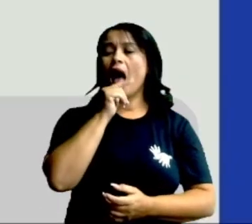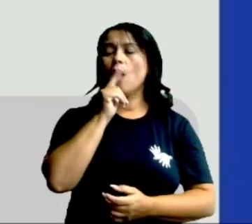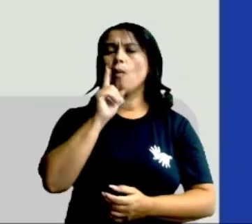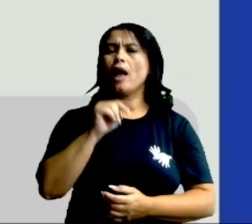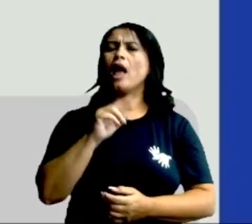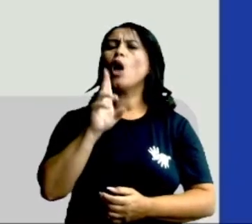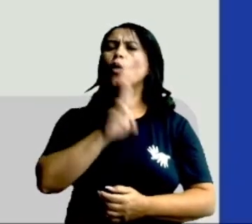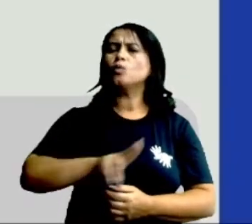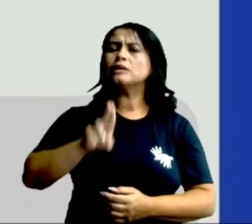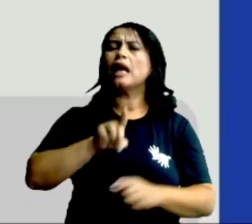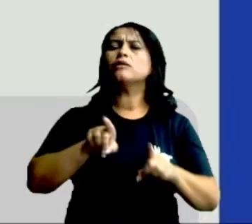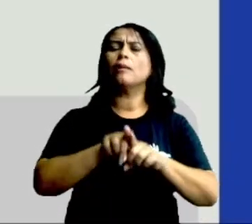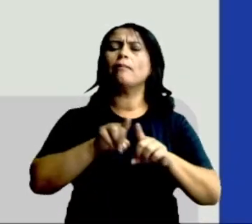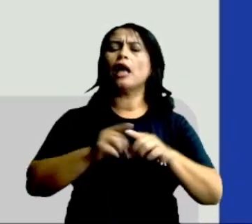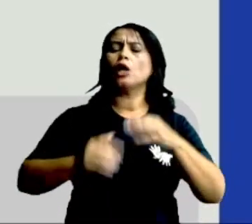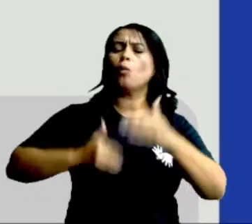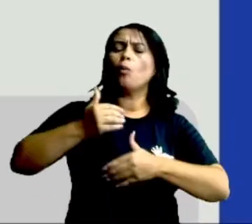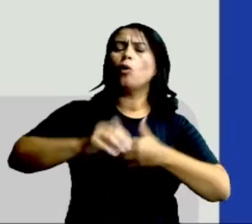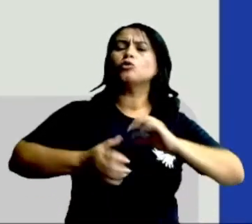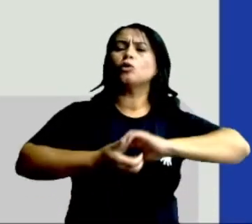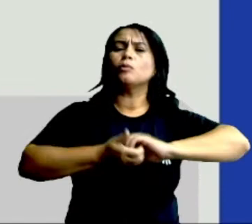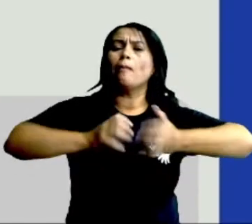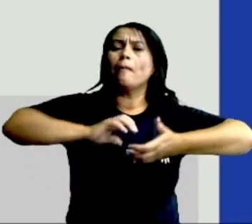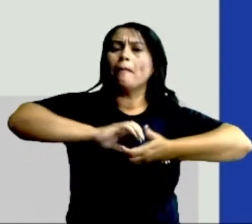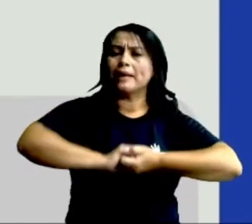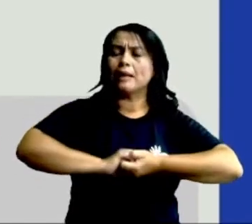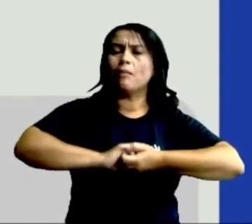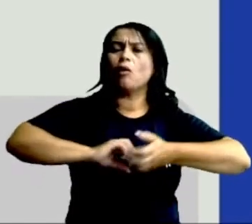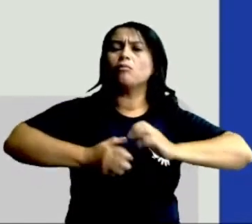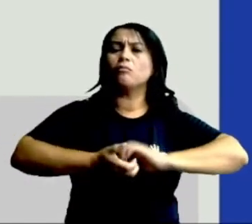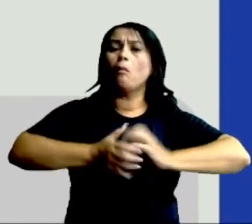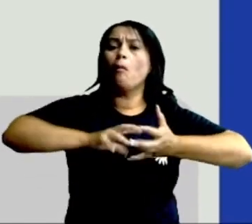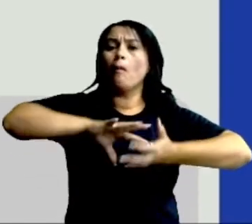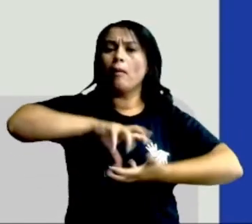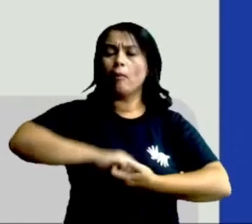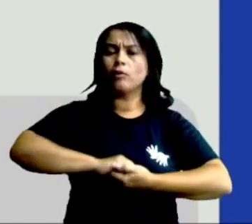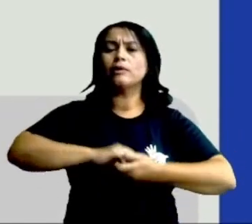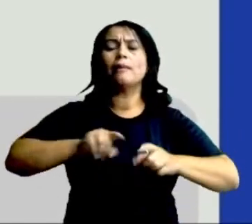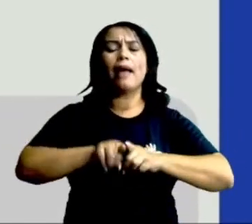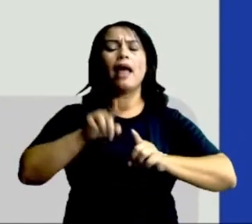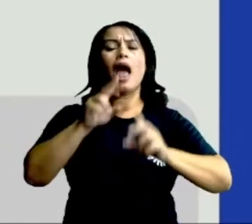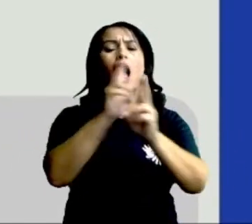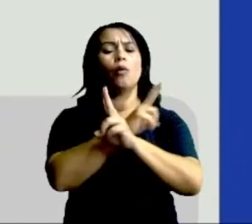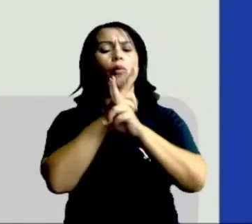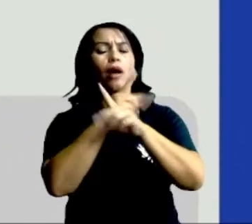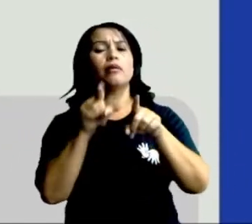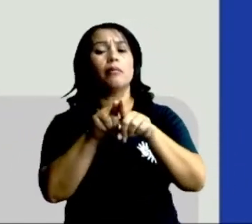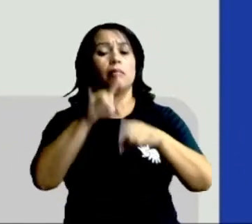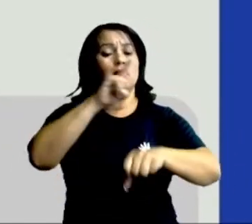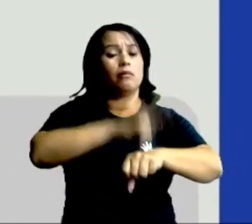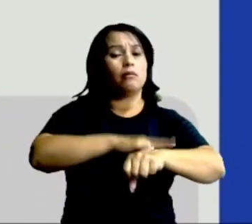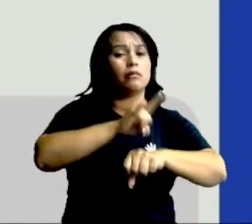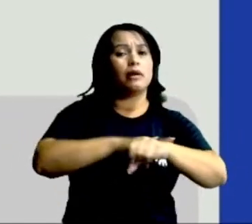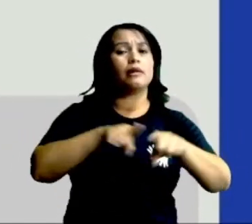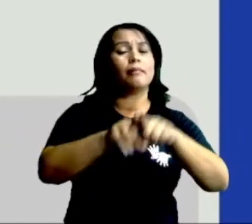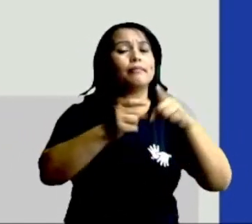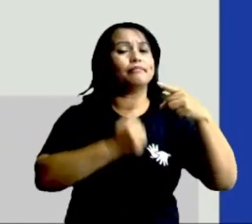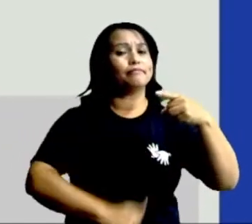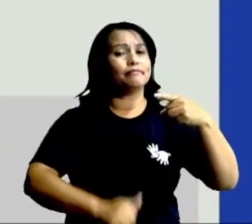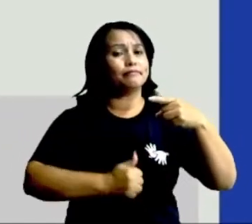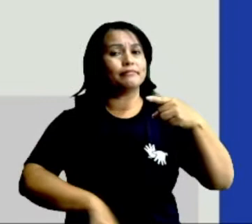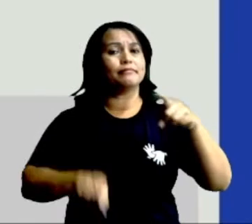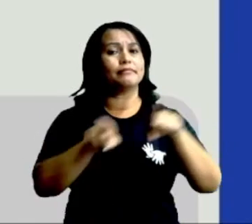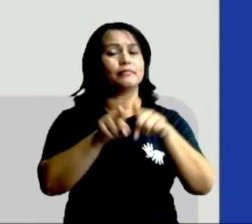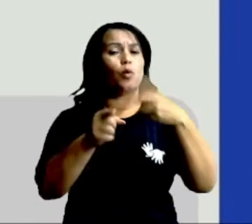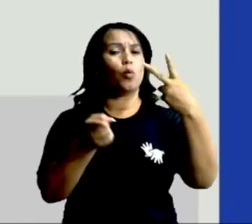no processo metabólico e é eliminada pelo ar expirado, pela urina e pelas fezes,